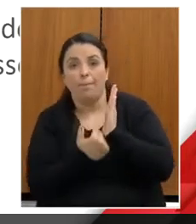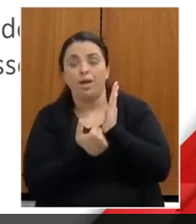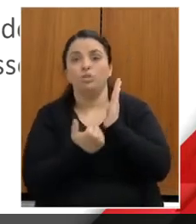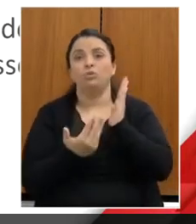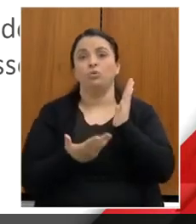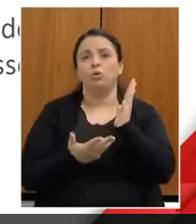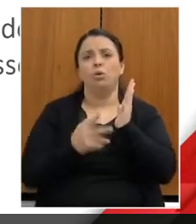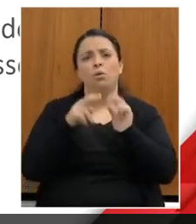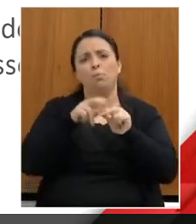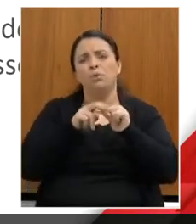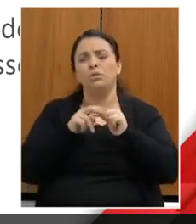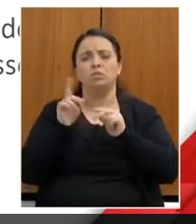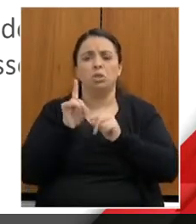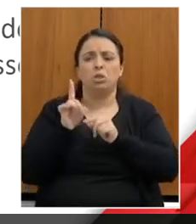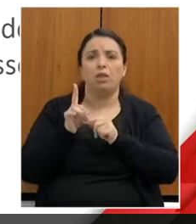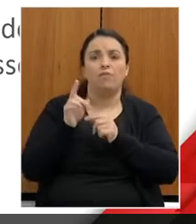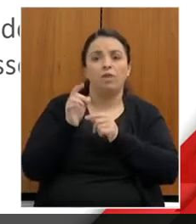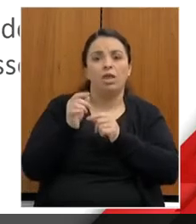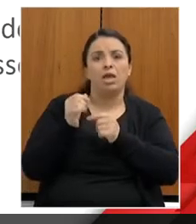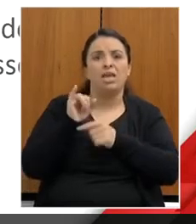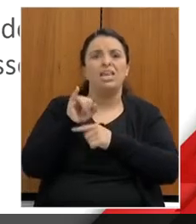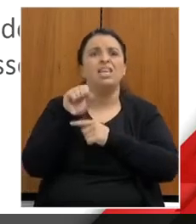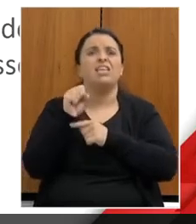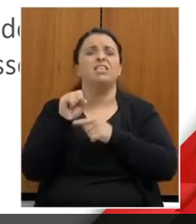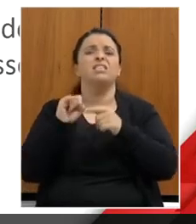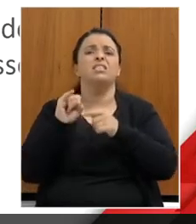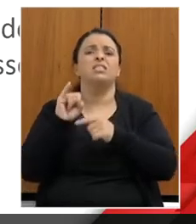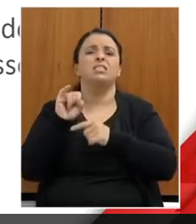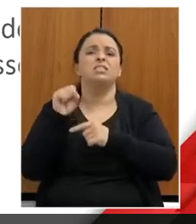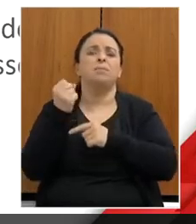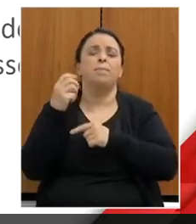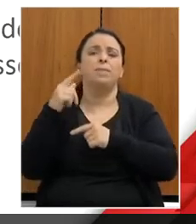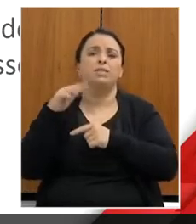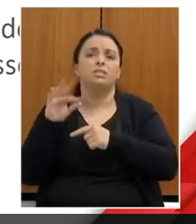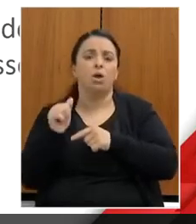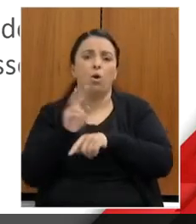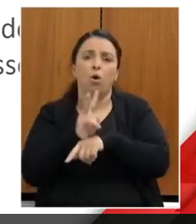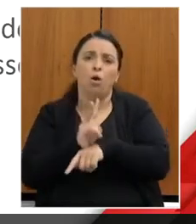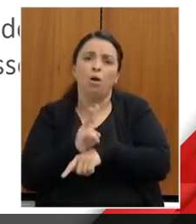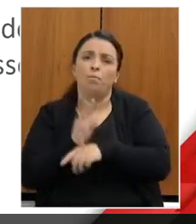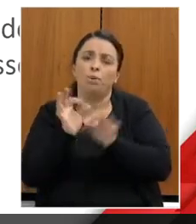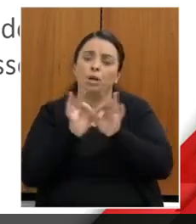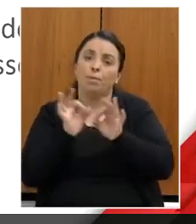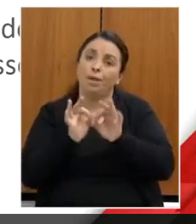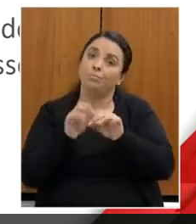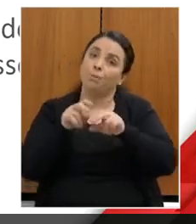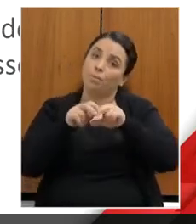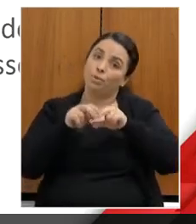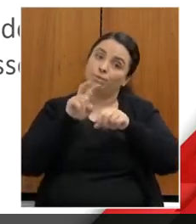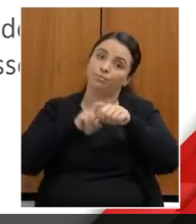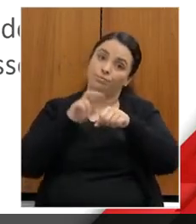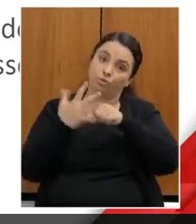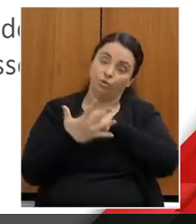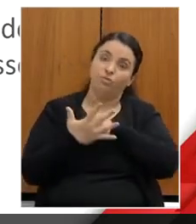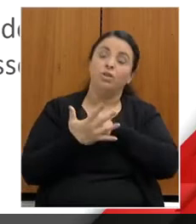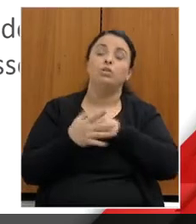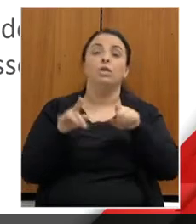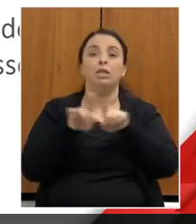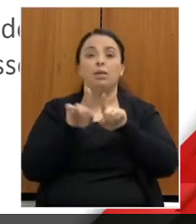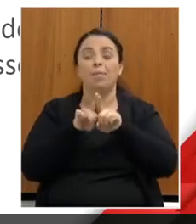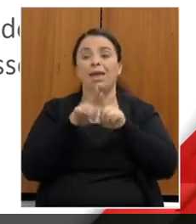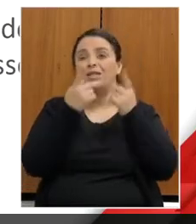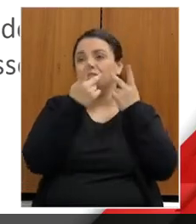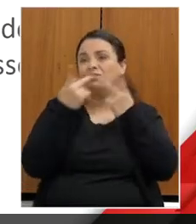expensões programadas pela limitação pela Covid-19 e a redução das visitas, uma